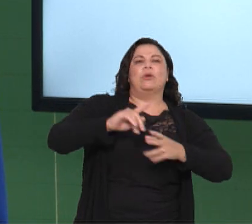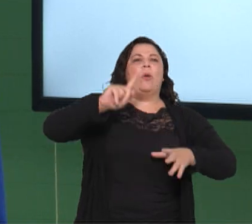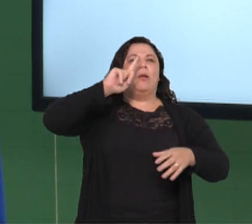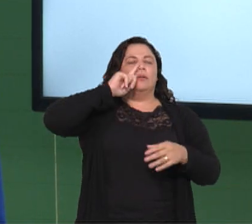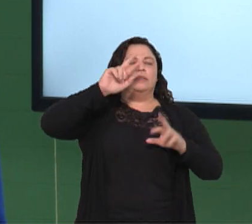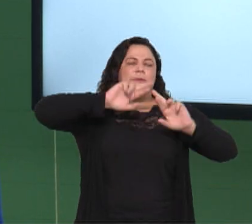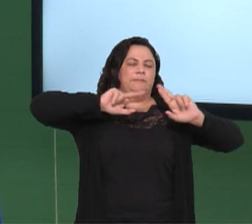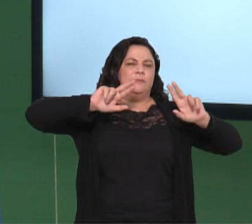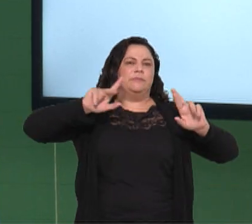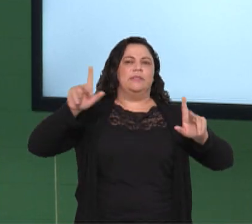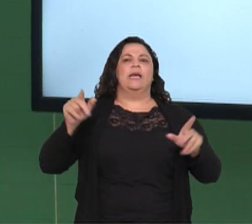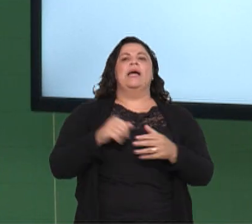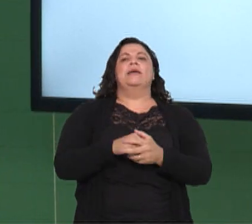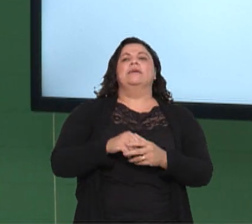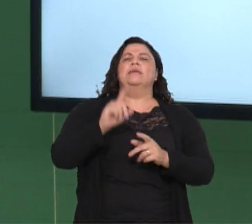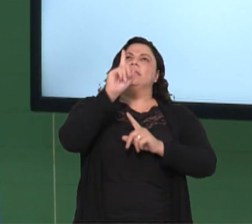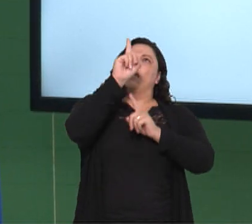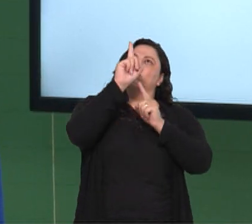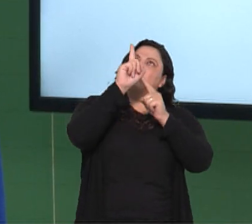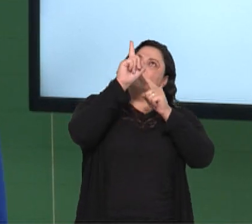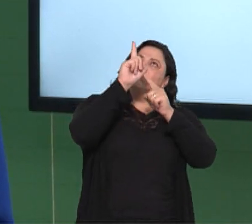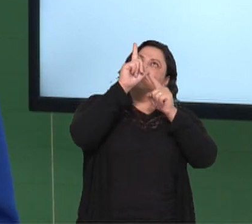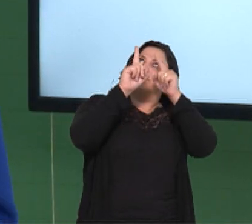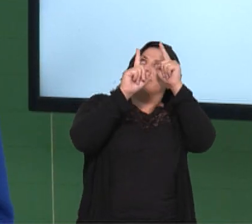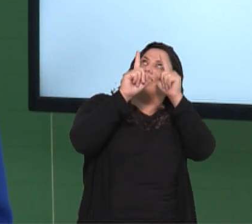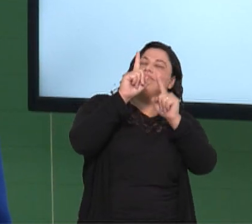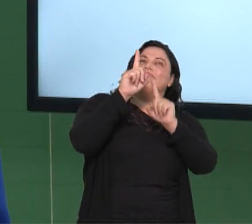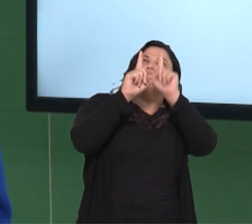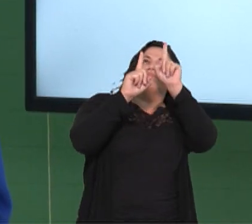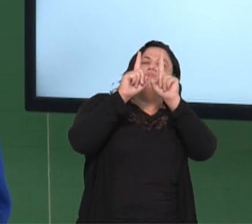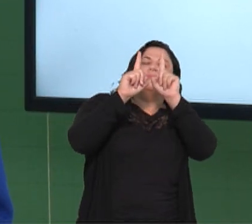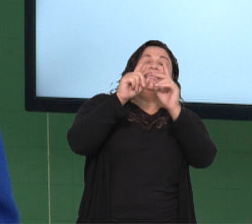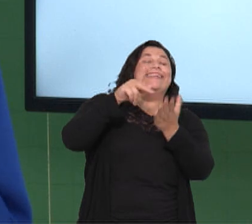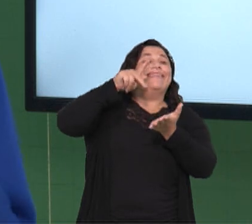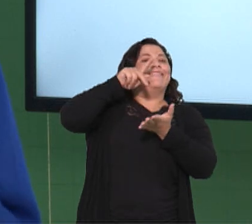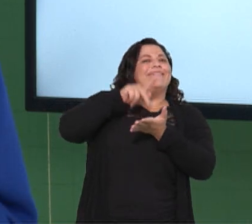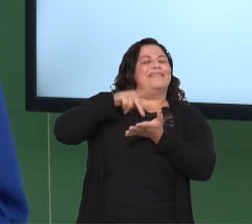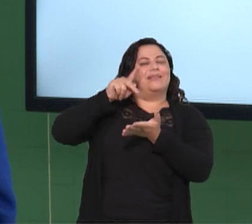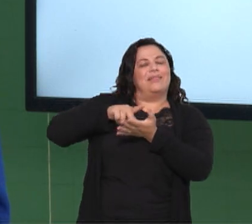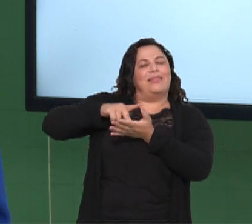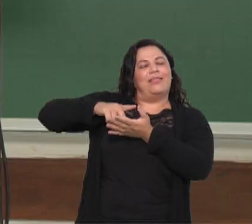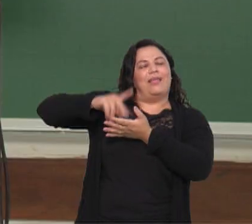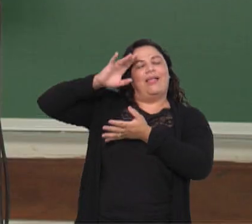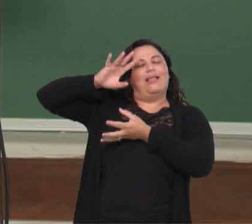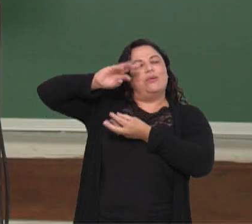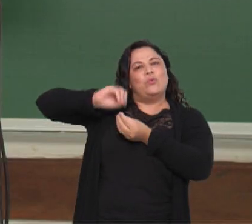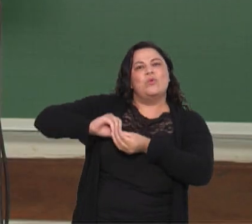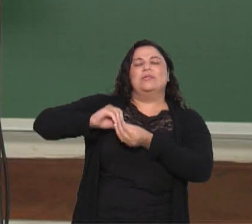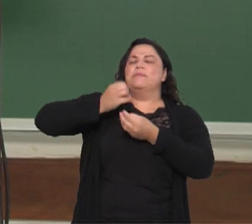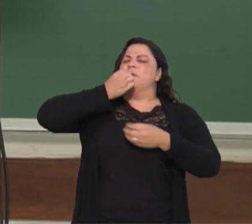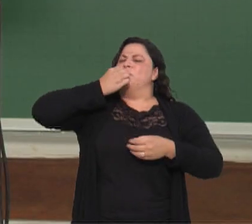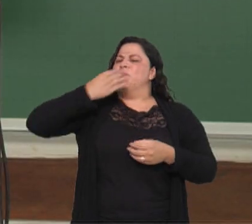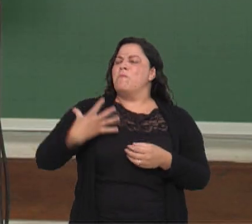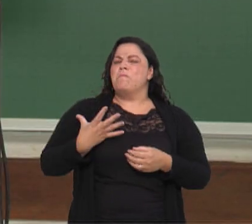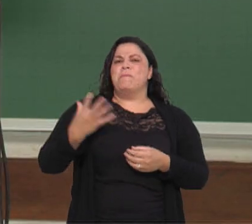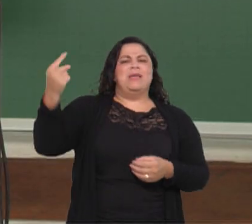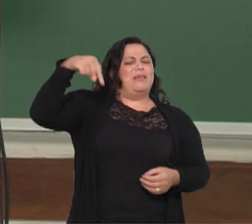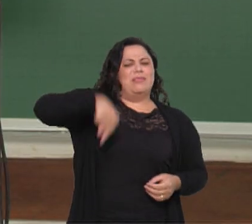para cima, para justamente apontar de que a verdade, o conhecimento, o bem, enfim, não está aqui,